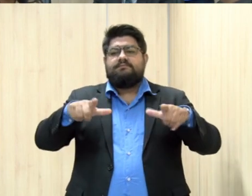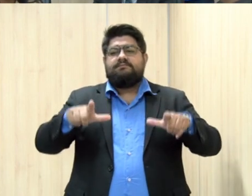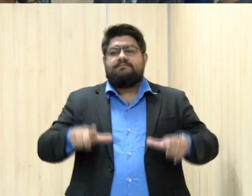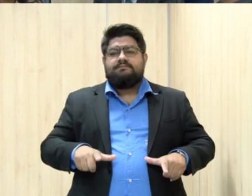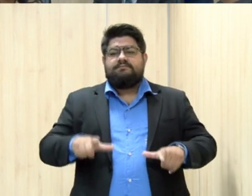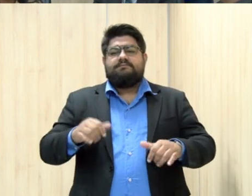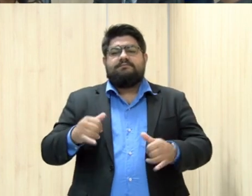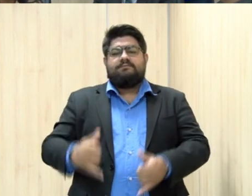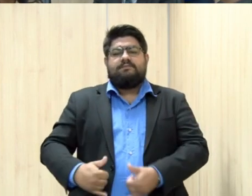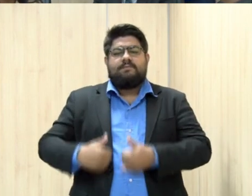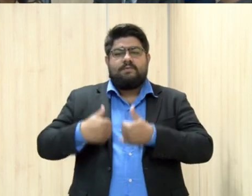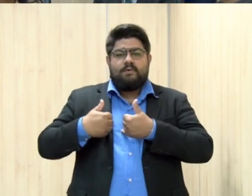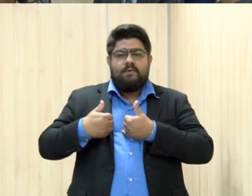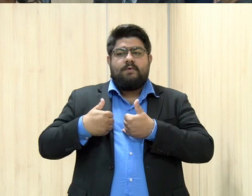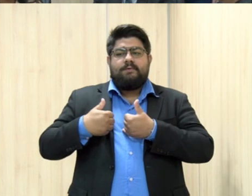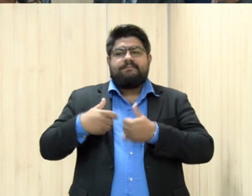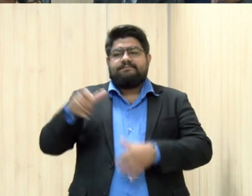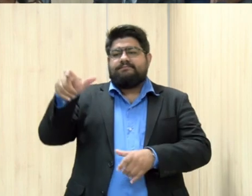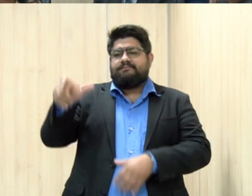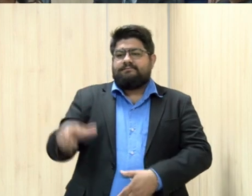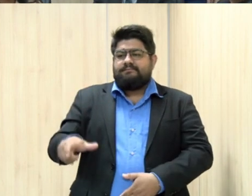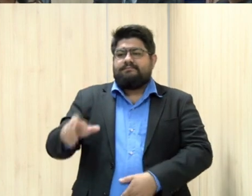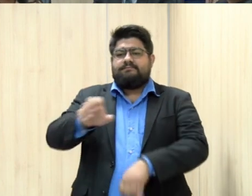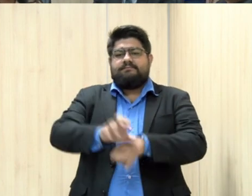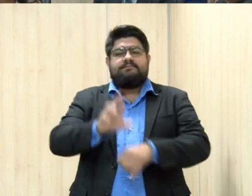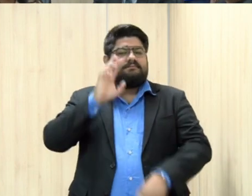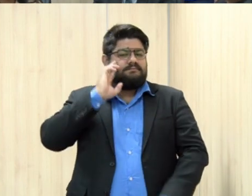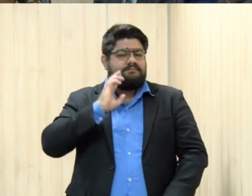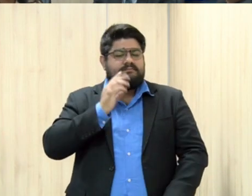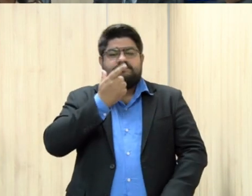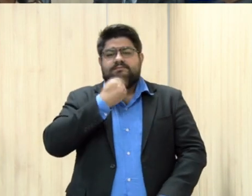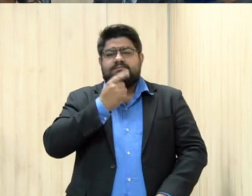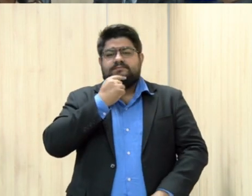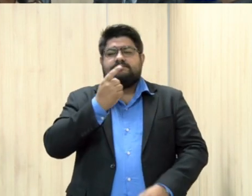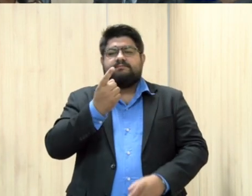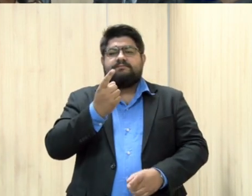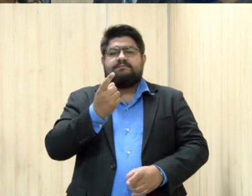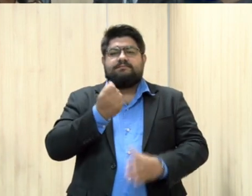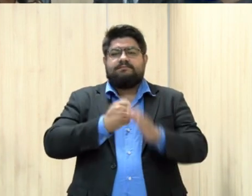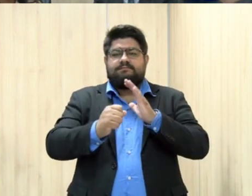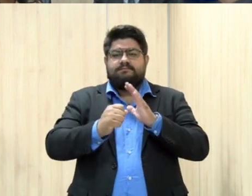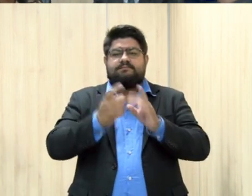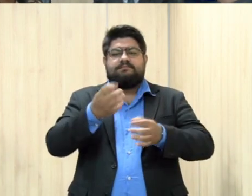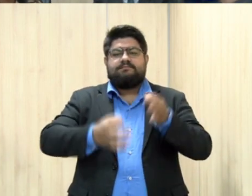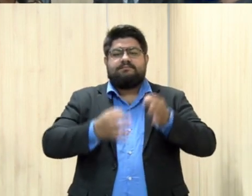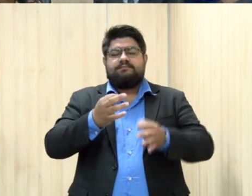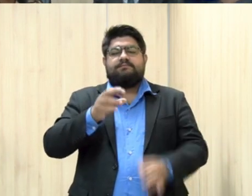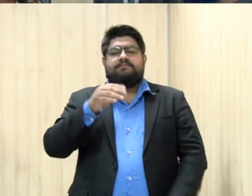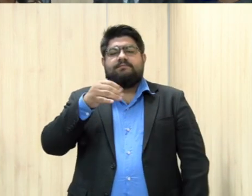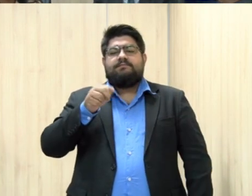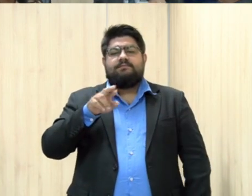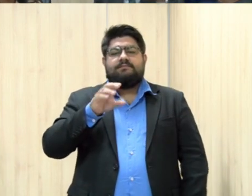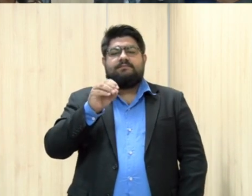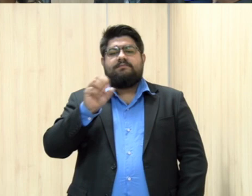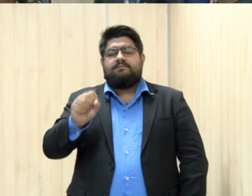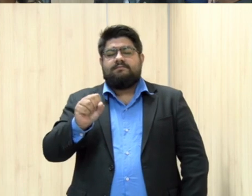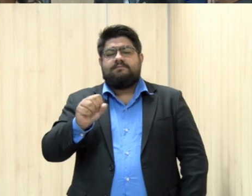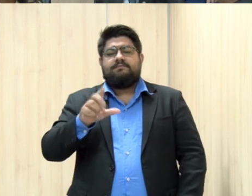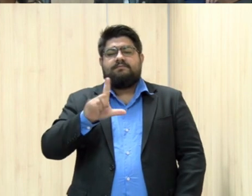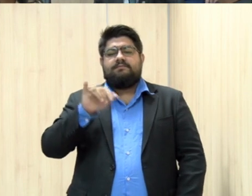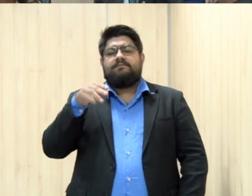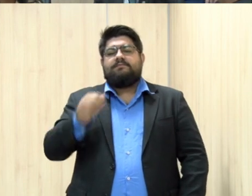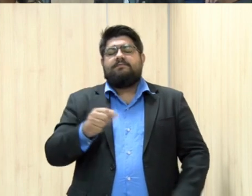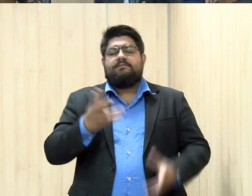norífico de Cidadão honorário do Estado de Rondônia ao Defensor Público Marcos Edson de Lima pelos relevantes serviços